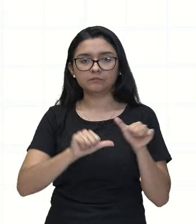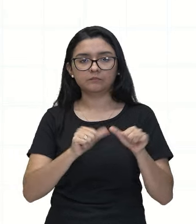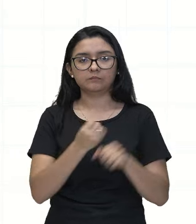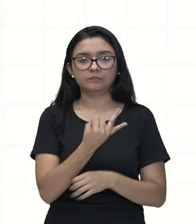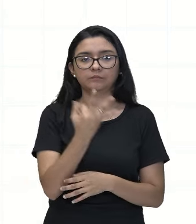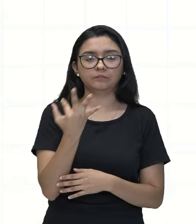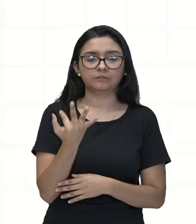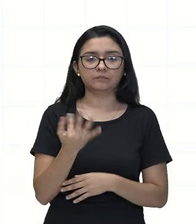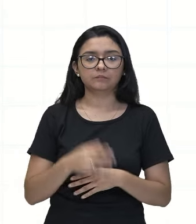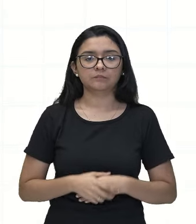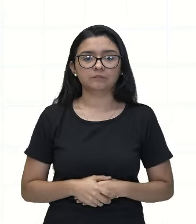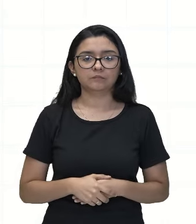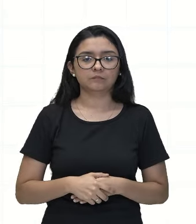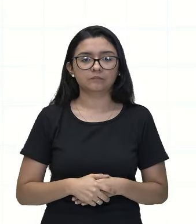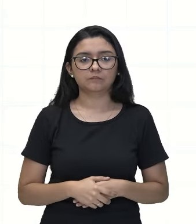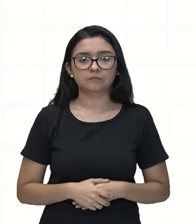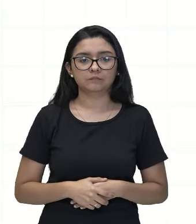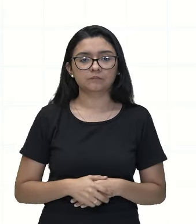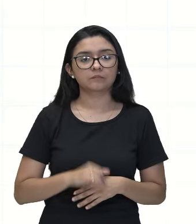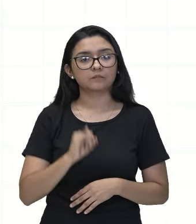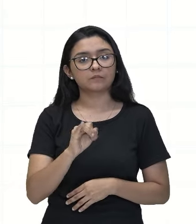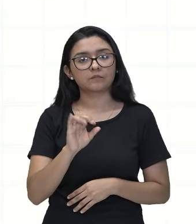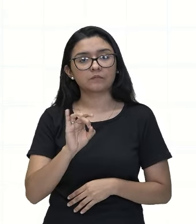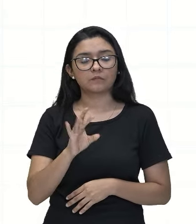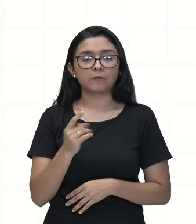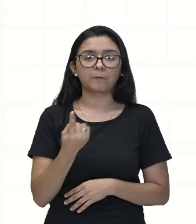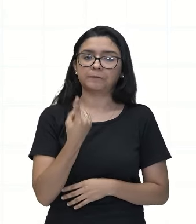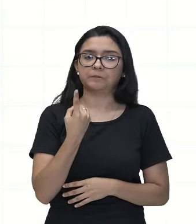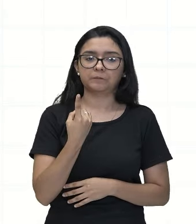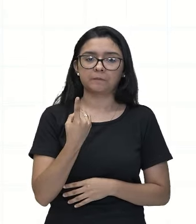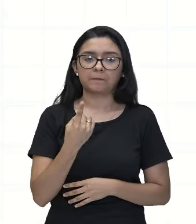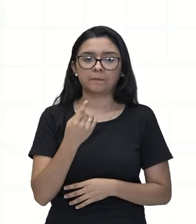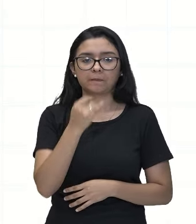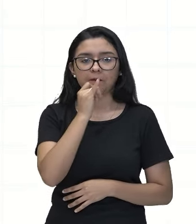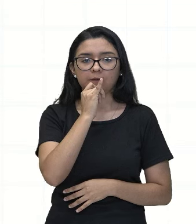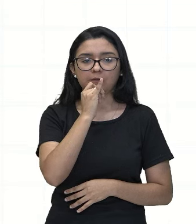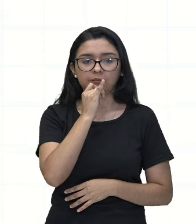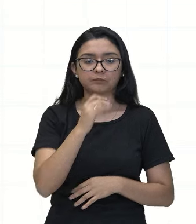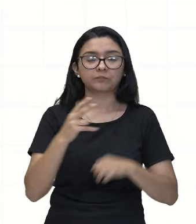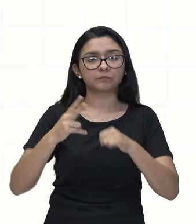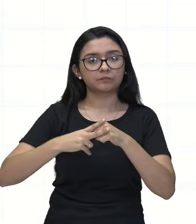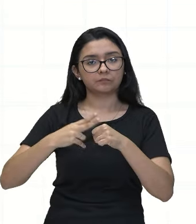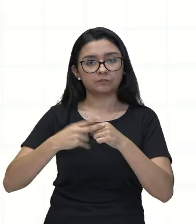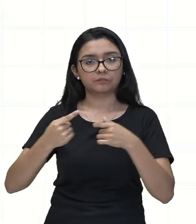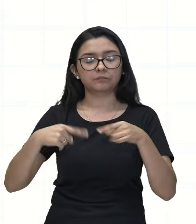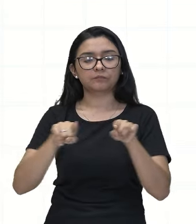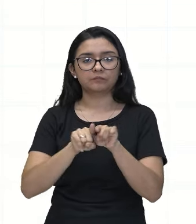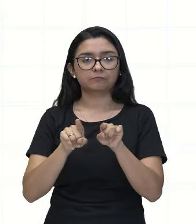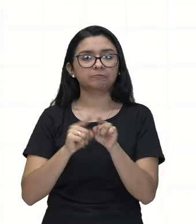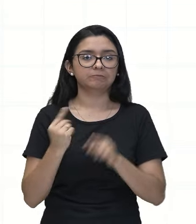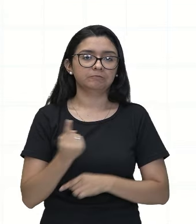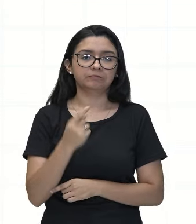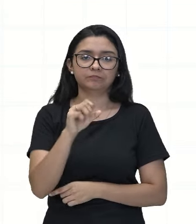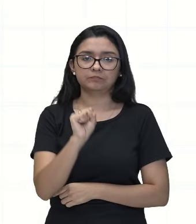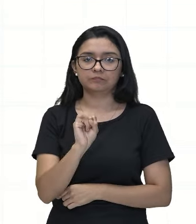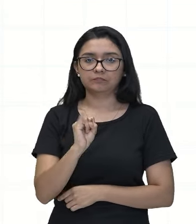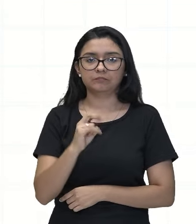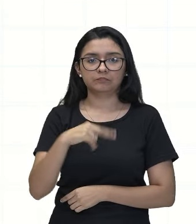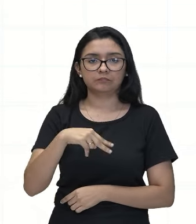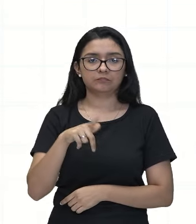certo se for apenas um núcleo no caso o verbo também vai ter que ficar no singular